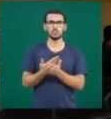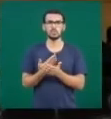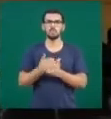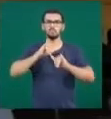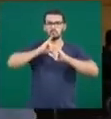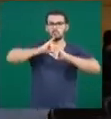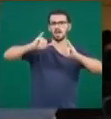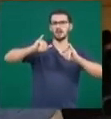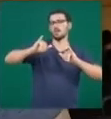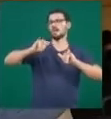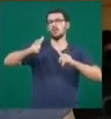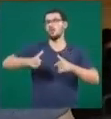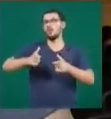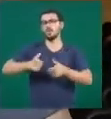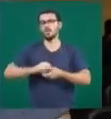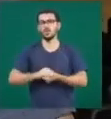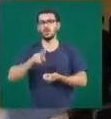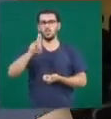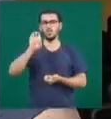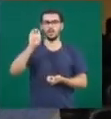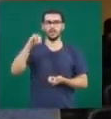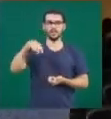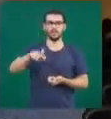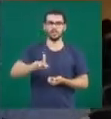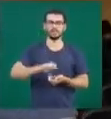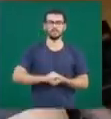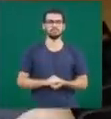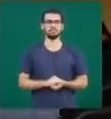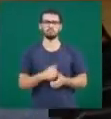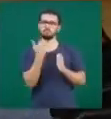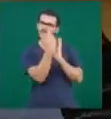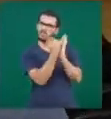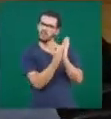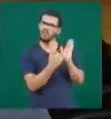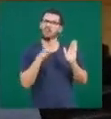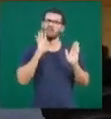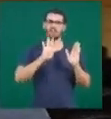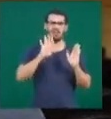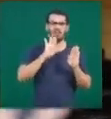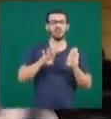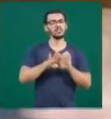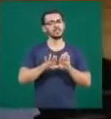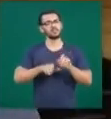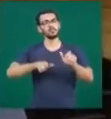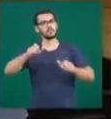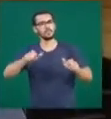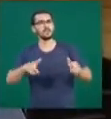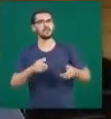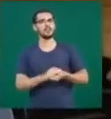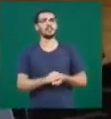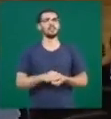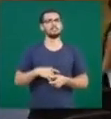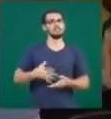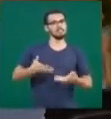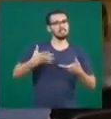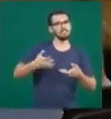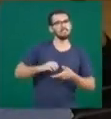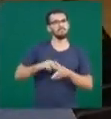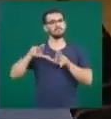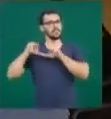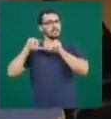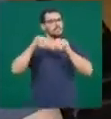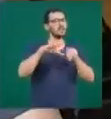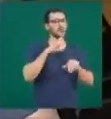A programação está bem legal, os alunos são bem motivados a viajar e ir para os lugares e conhecer coisas